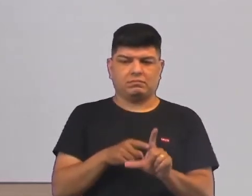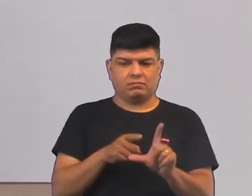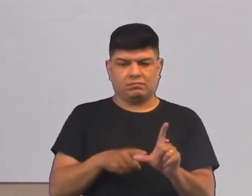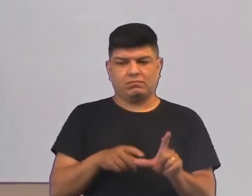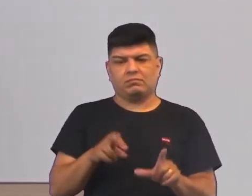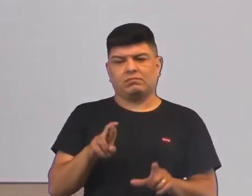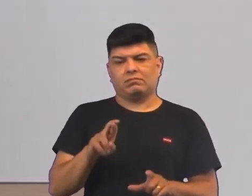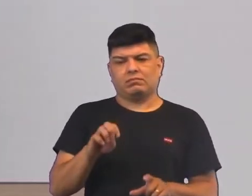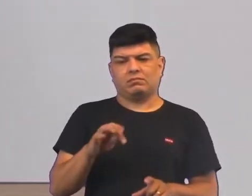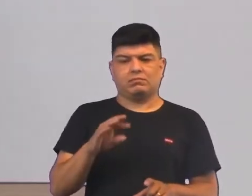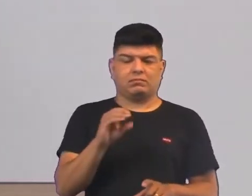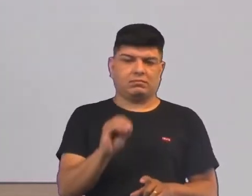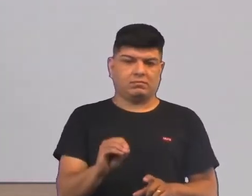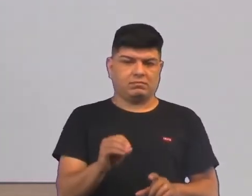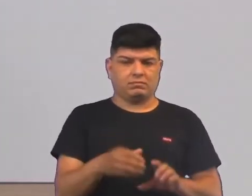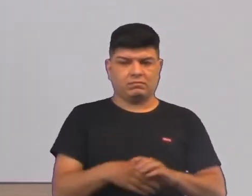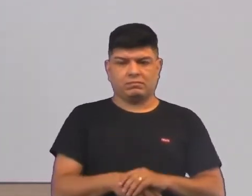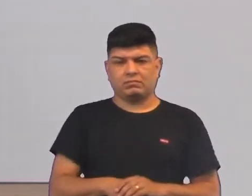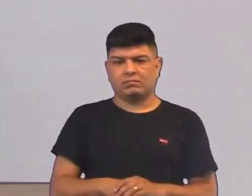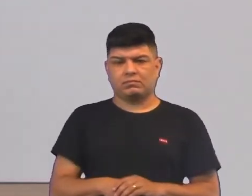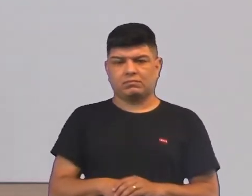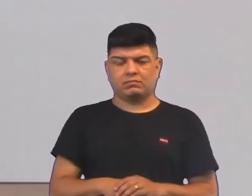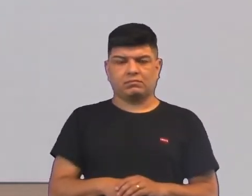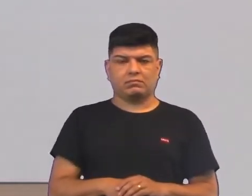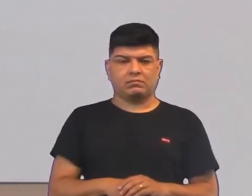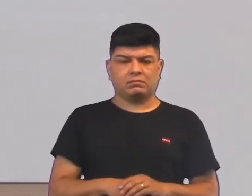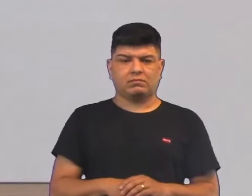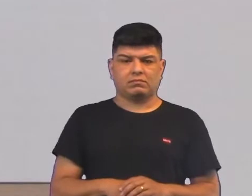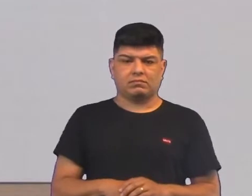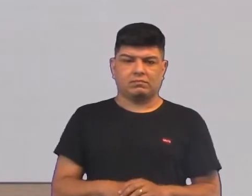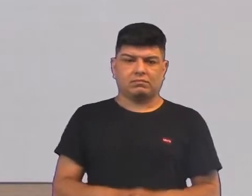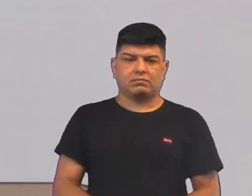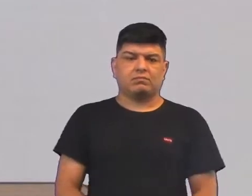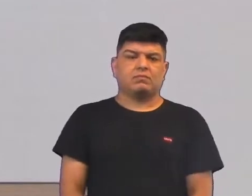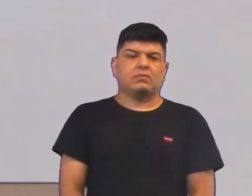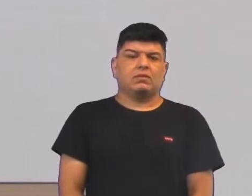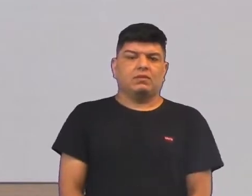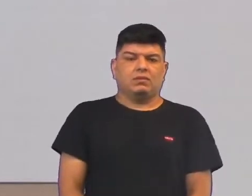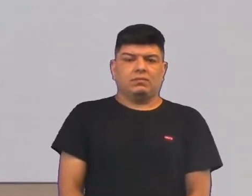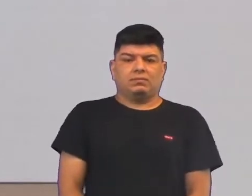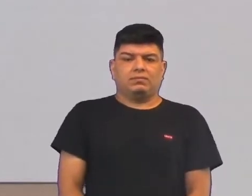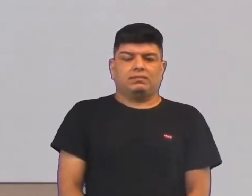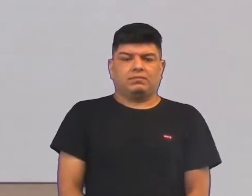reto, como um ângulo aqui, ó. Deixa eu só dar uma apagadinha aqui de novo.